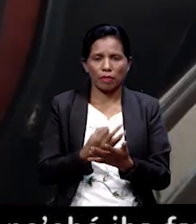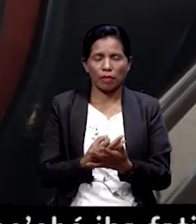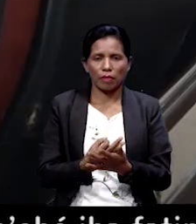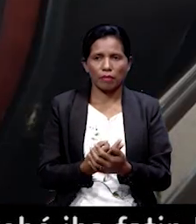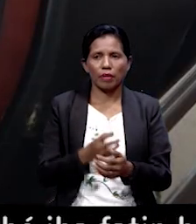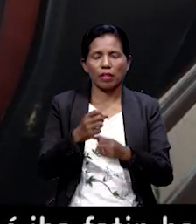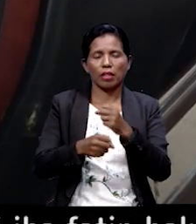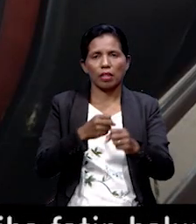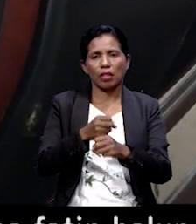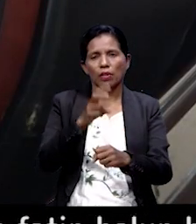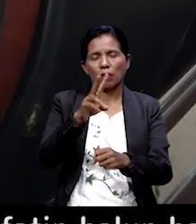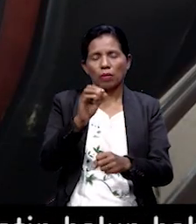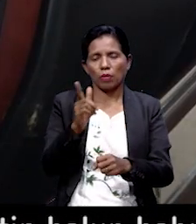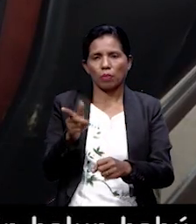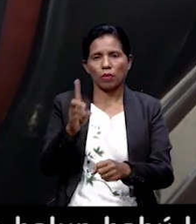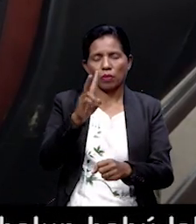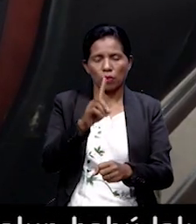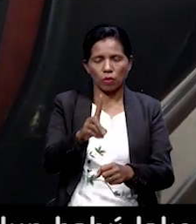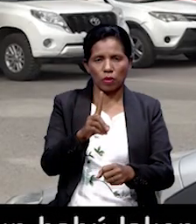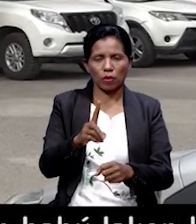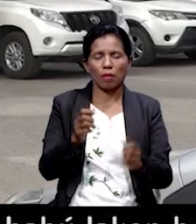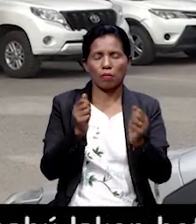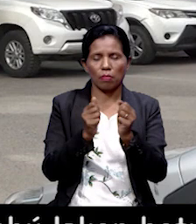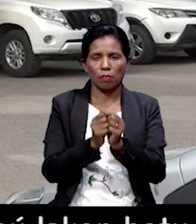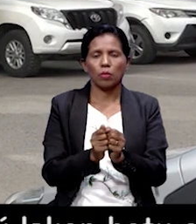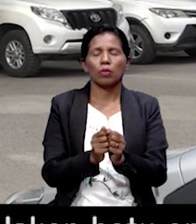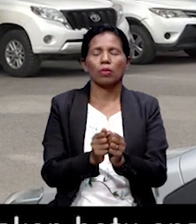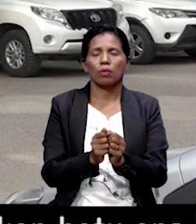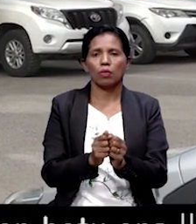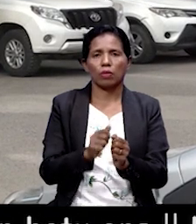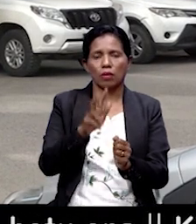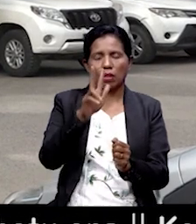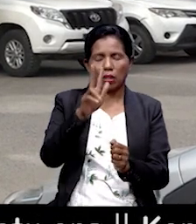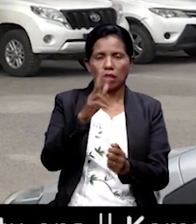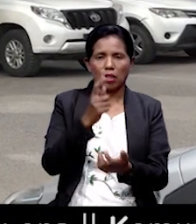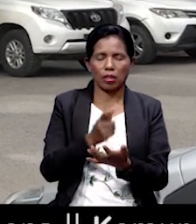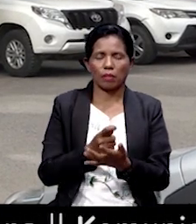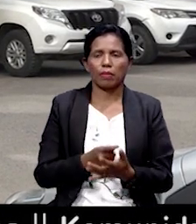ronu resin rua, homontate to kontolu resin. Adere tu semenes, GMN.